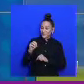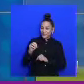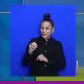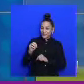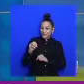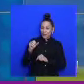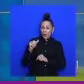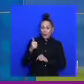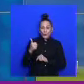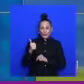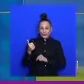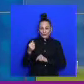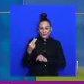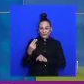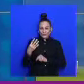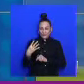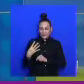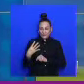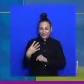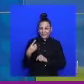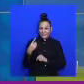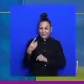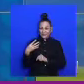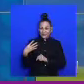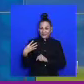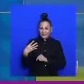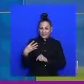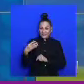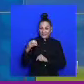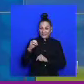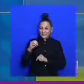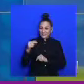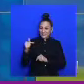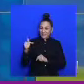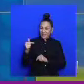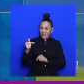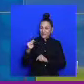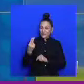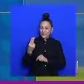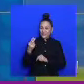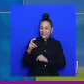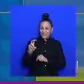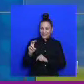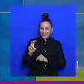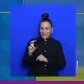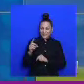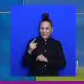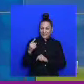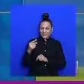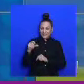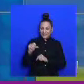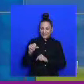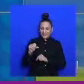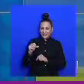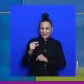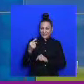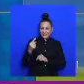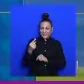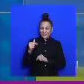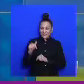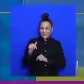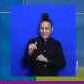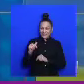20, 11, 24, 14, 07, 25,